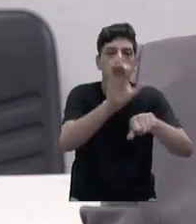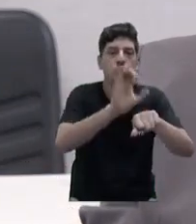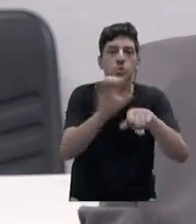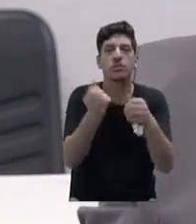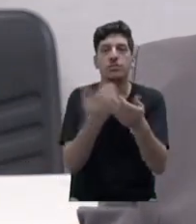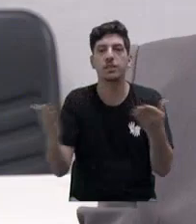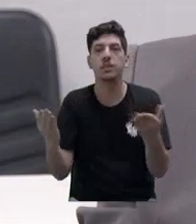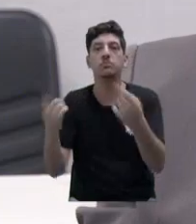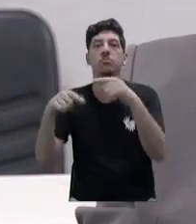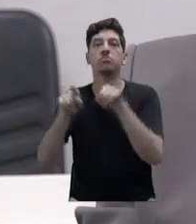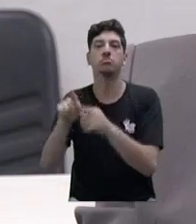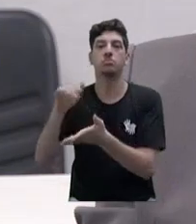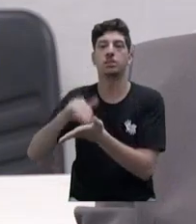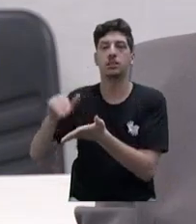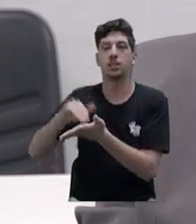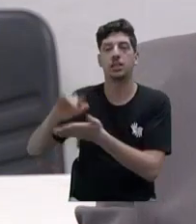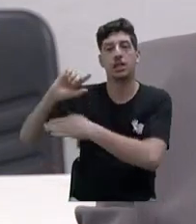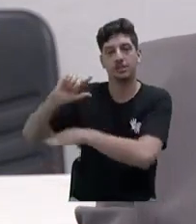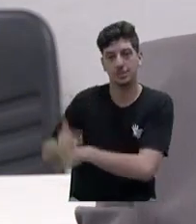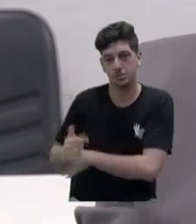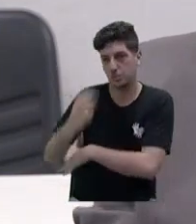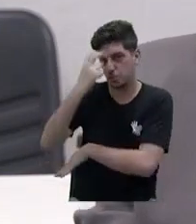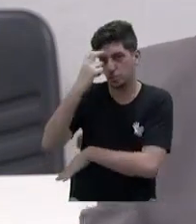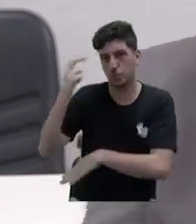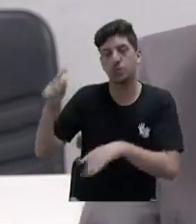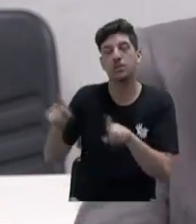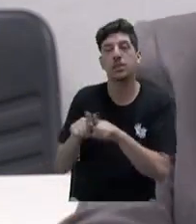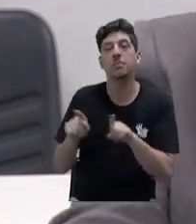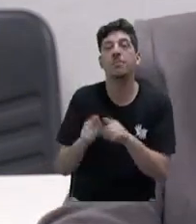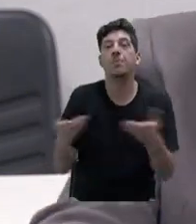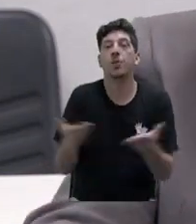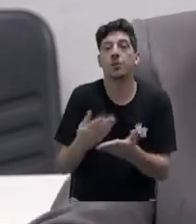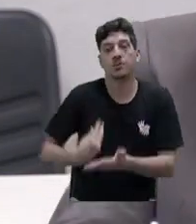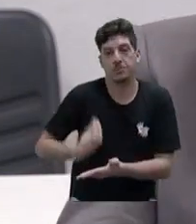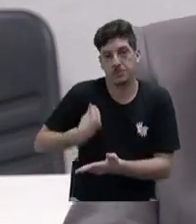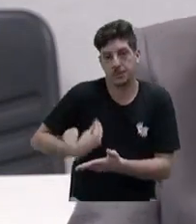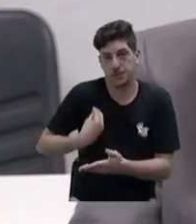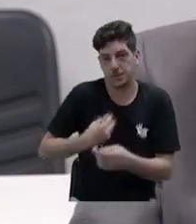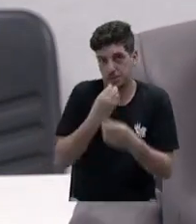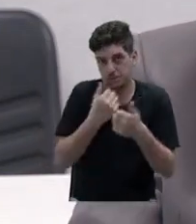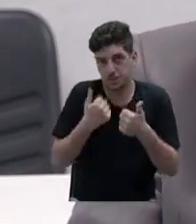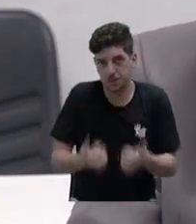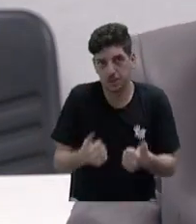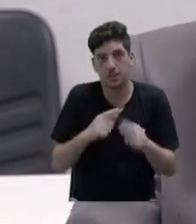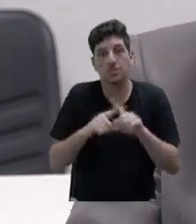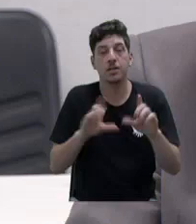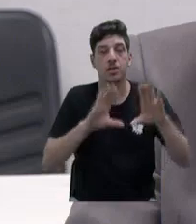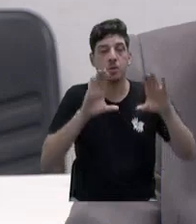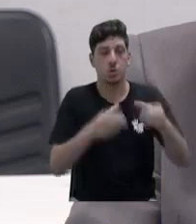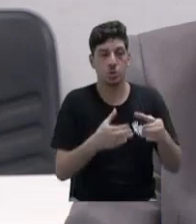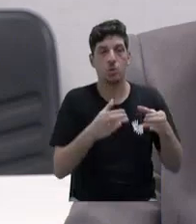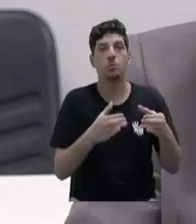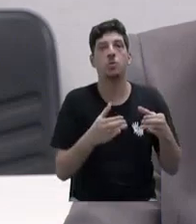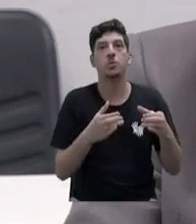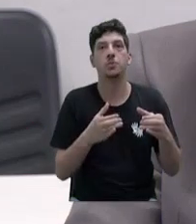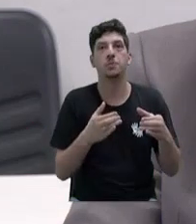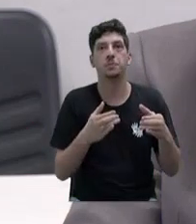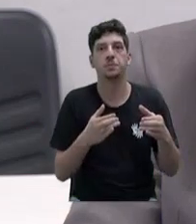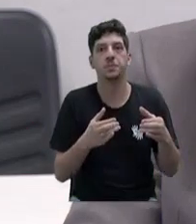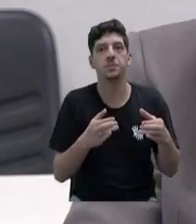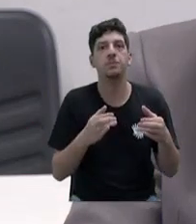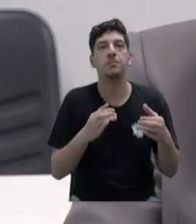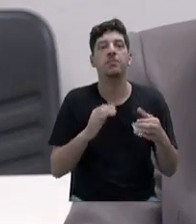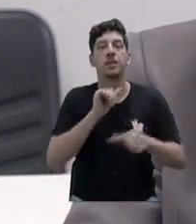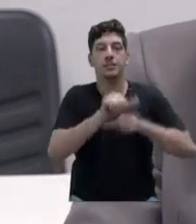com a Subsecretaria de Cultura, mas hoje está lá. No entanto, a comissão de, aqui, na